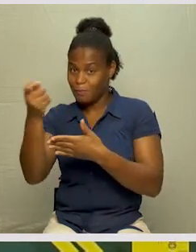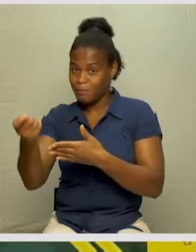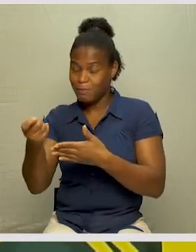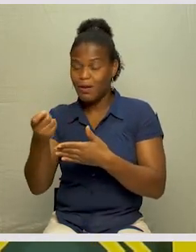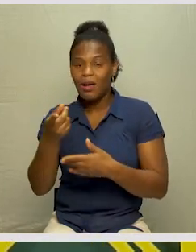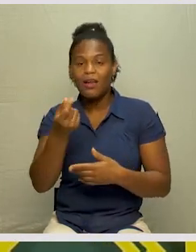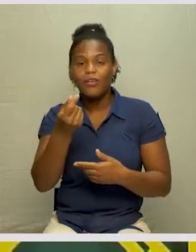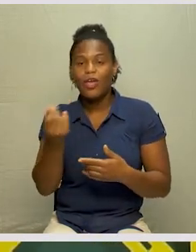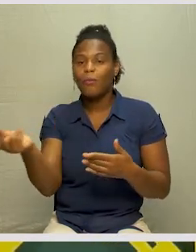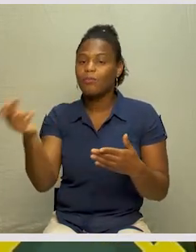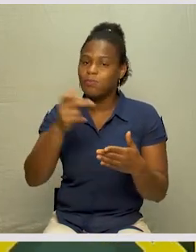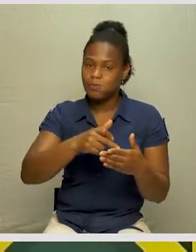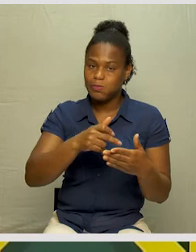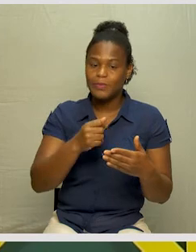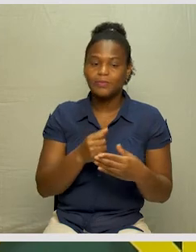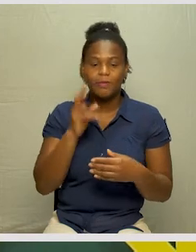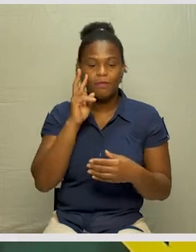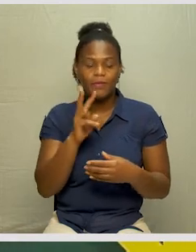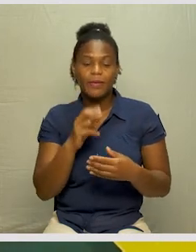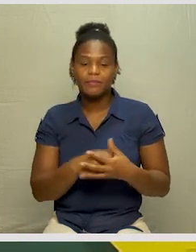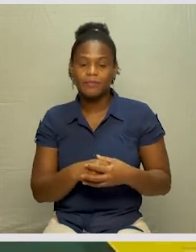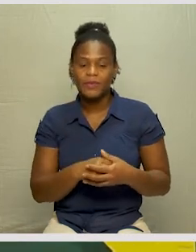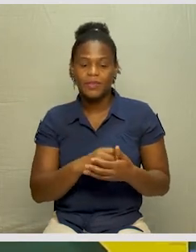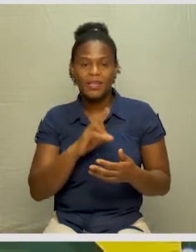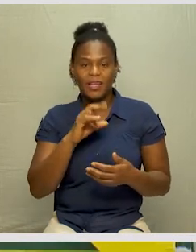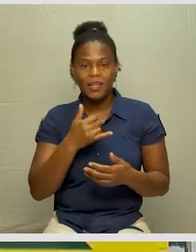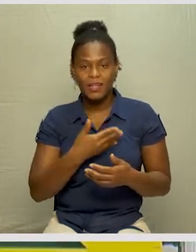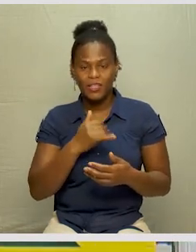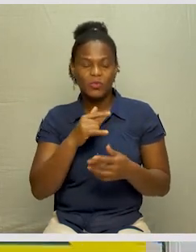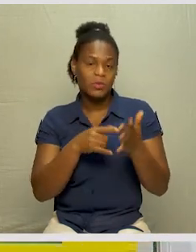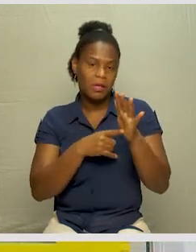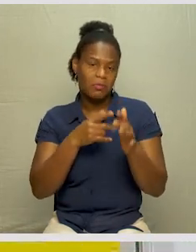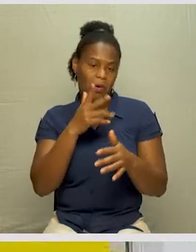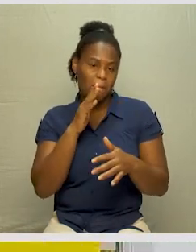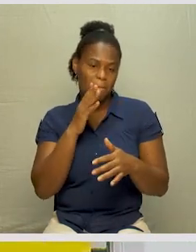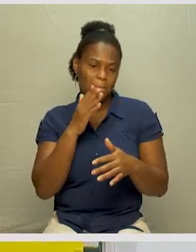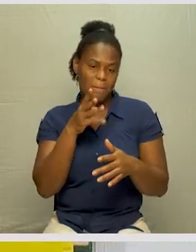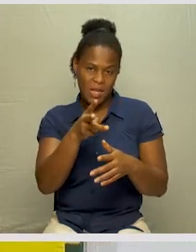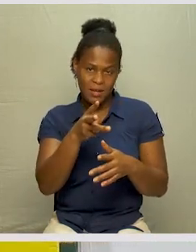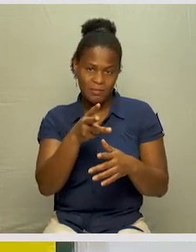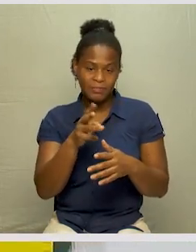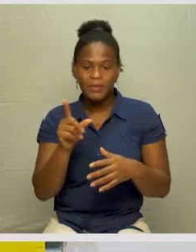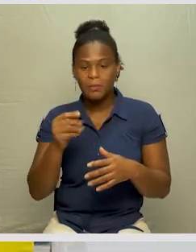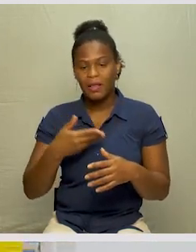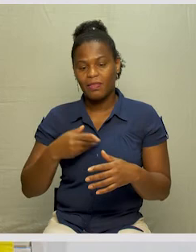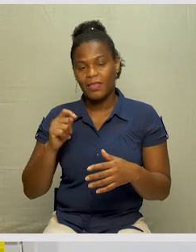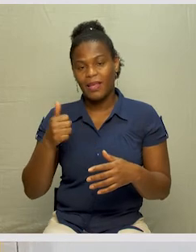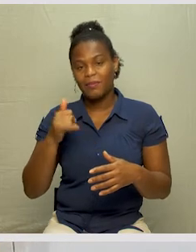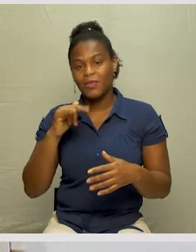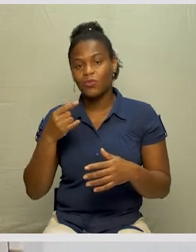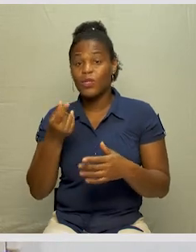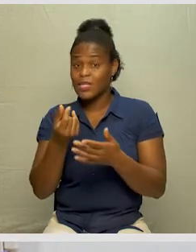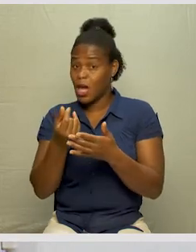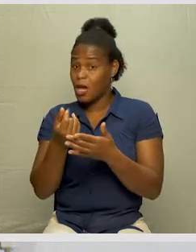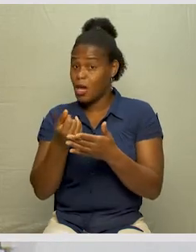Vamos supor que crédito é de 1.000 unidades monetárias e que débito é